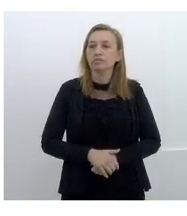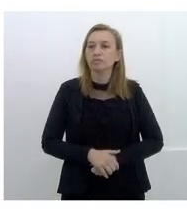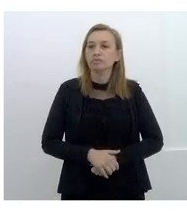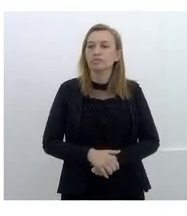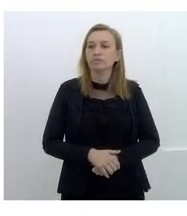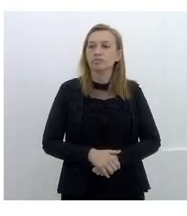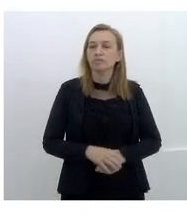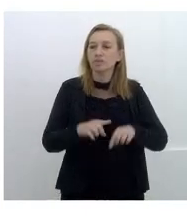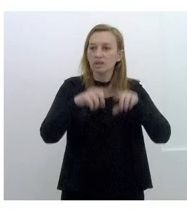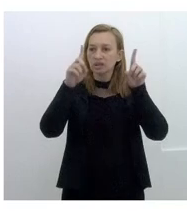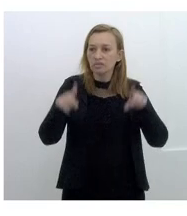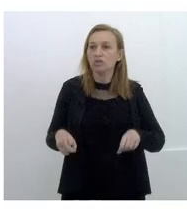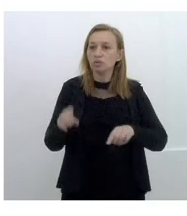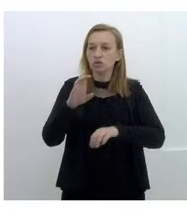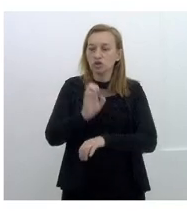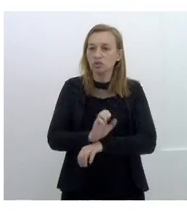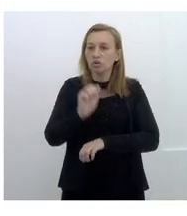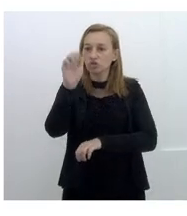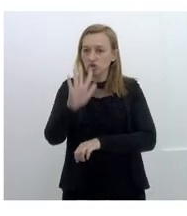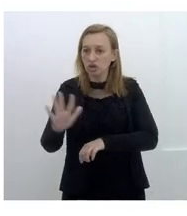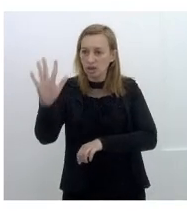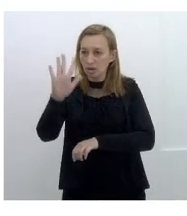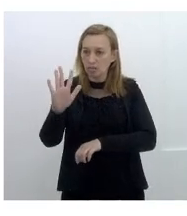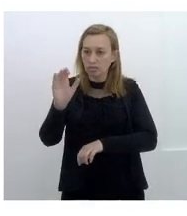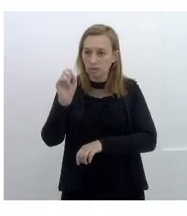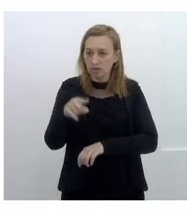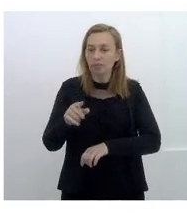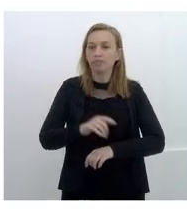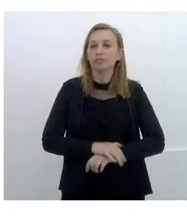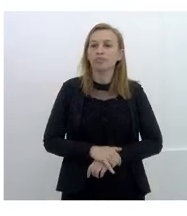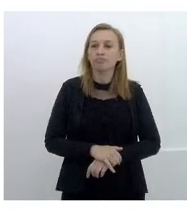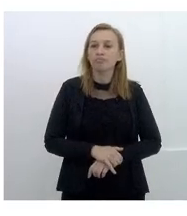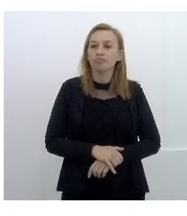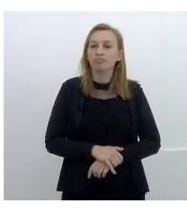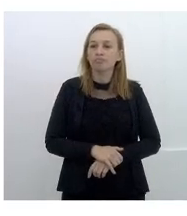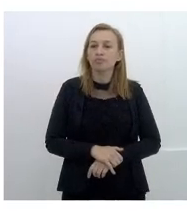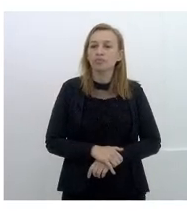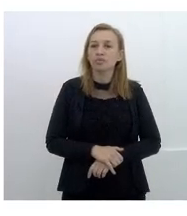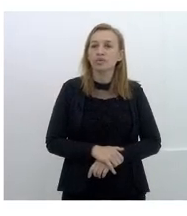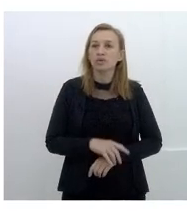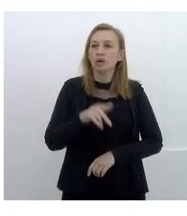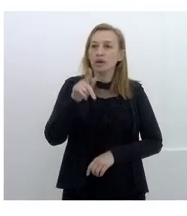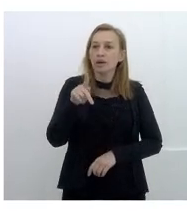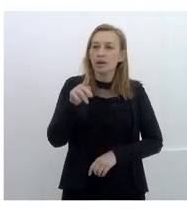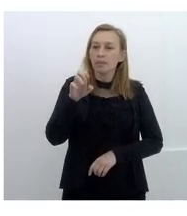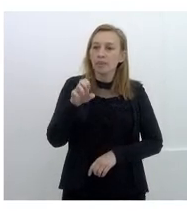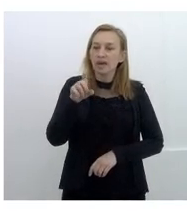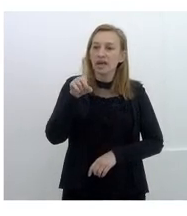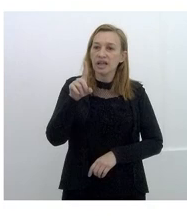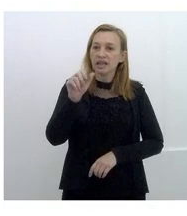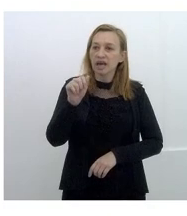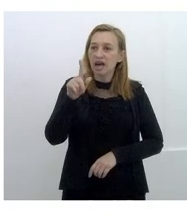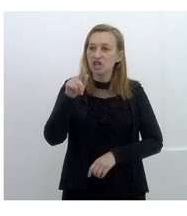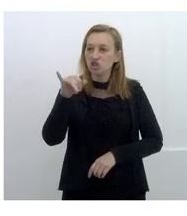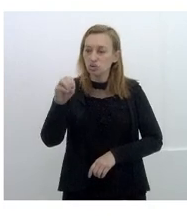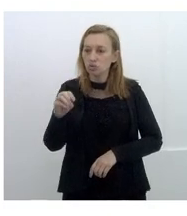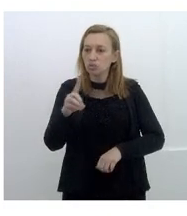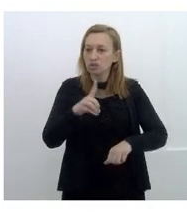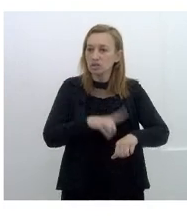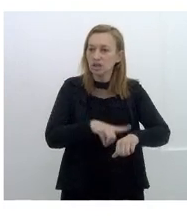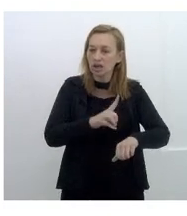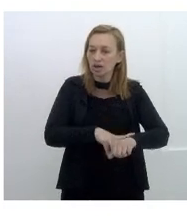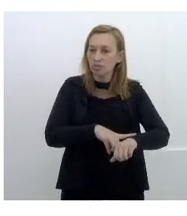estaduais né em geral tá que é comumente chamado de pedágio né um adicional de tempo